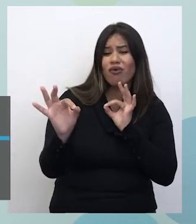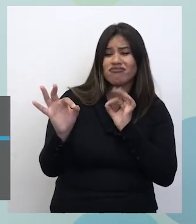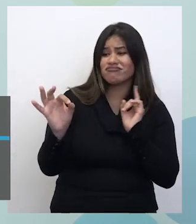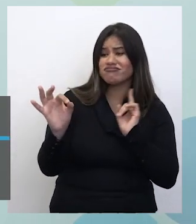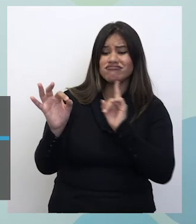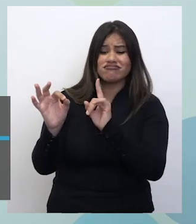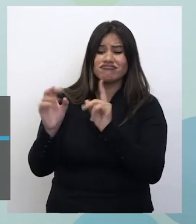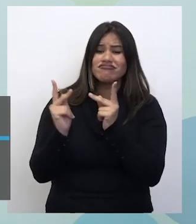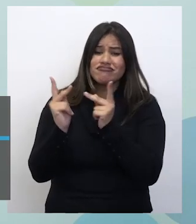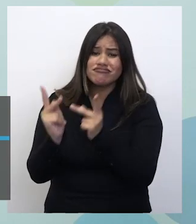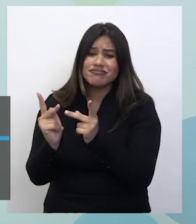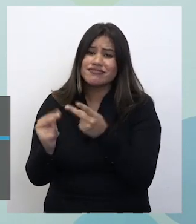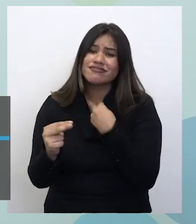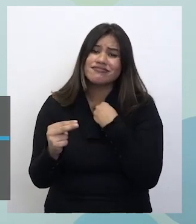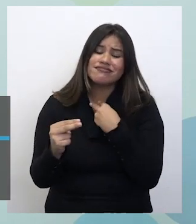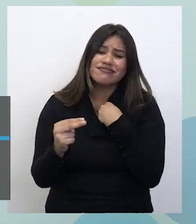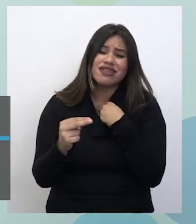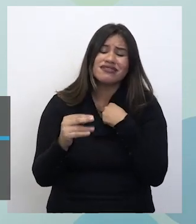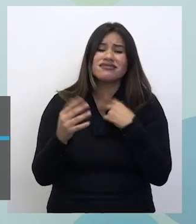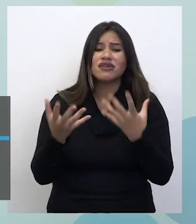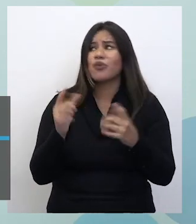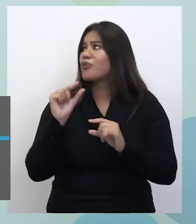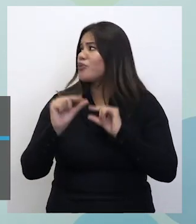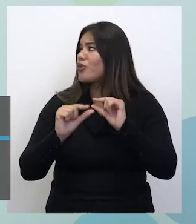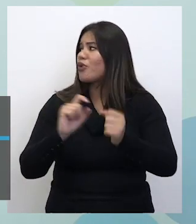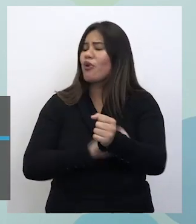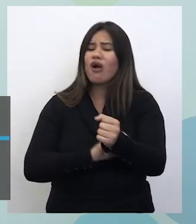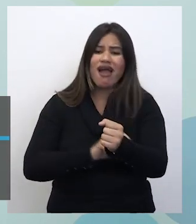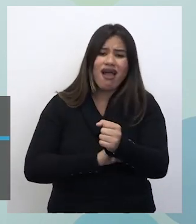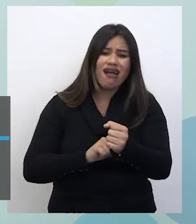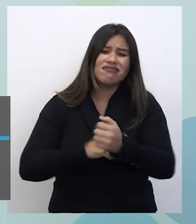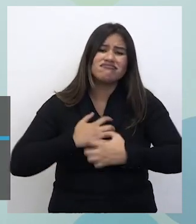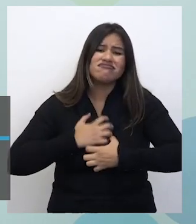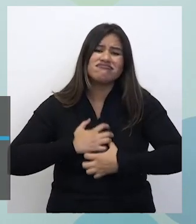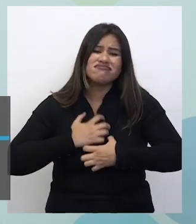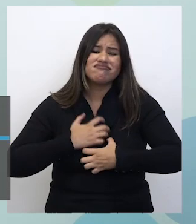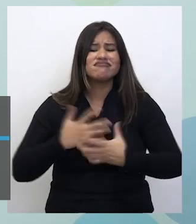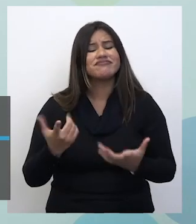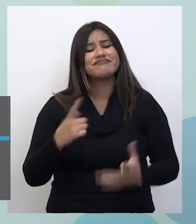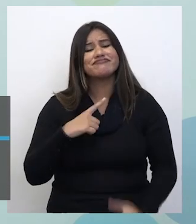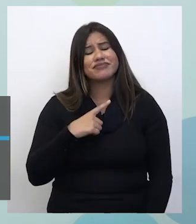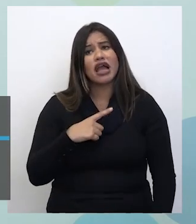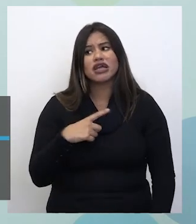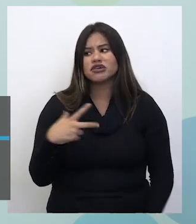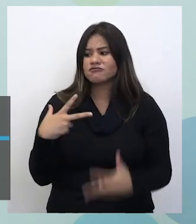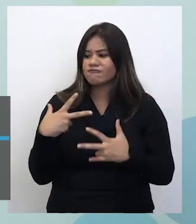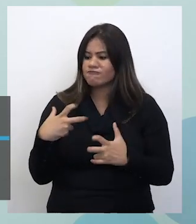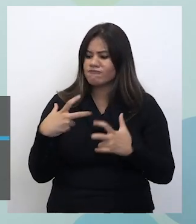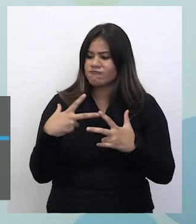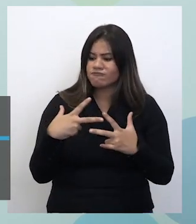um pouco irritada, um pouco com raiva, com aquele sentimento que não é muito bom. Então, quando é que eu comecei a perceber que eu